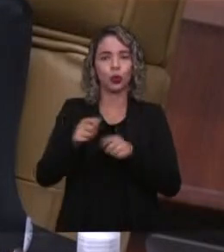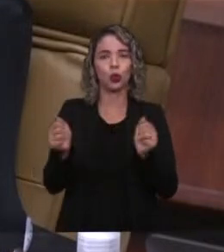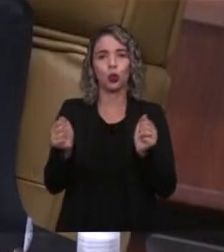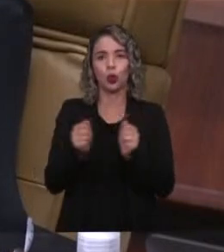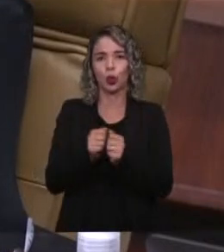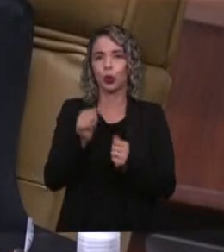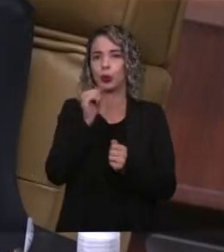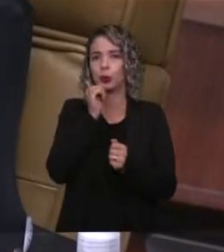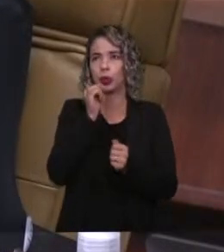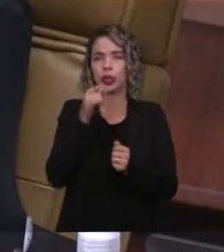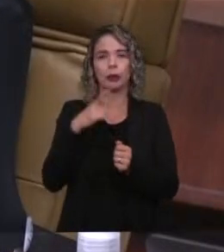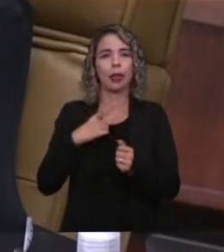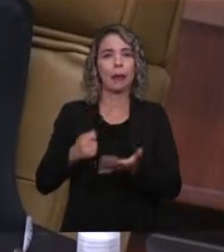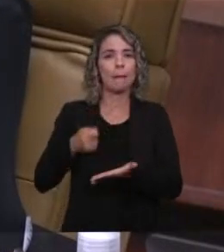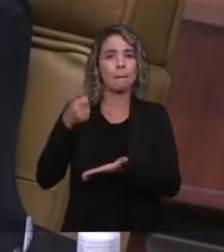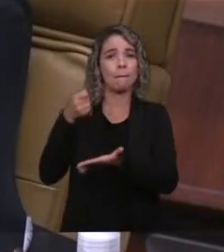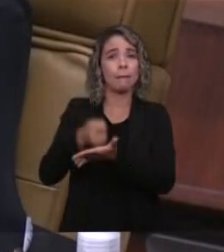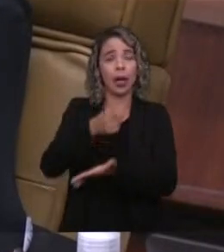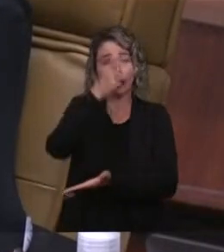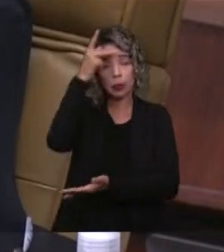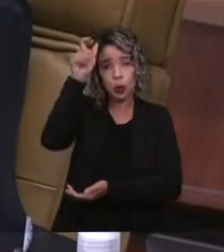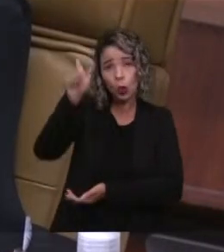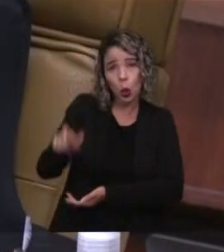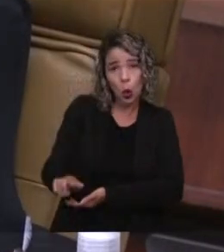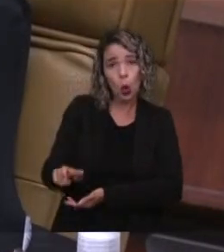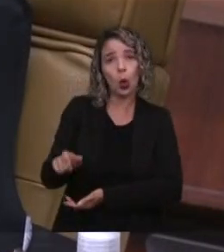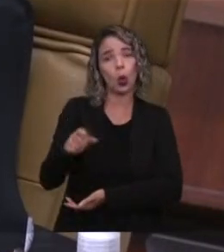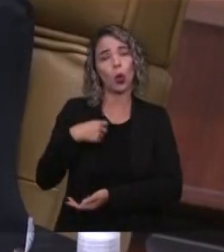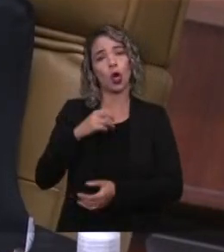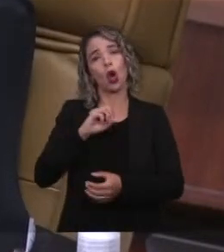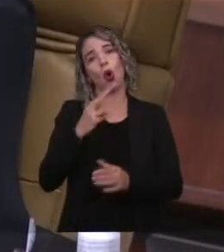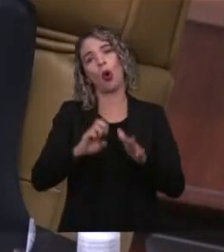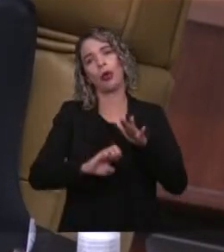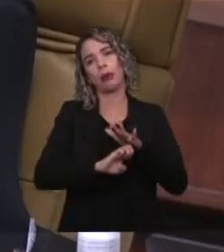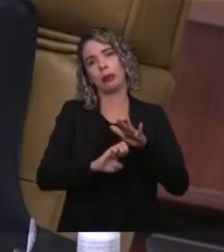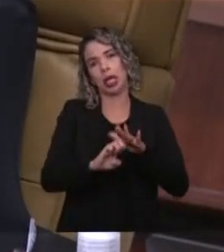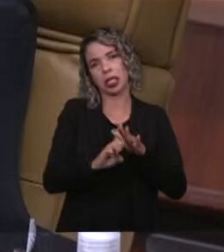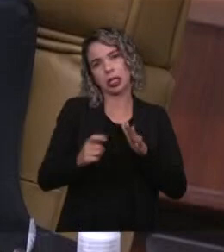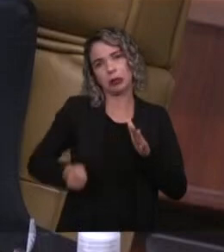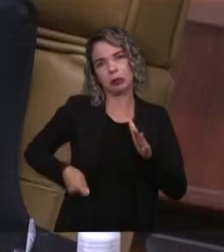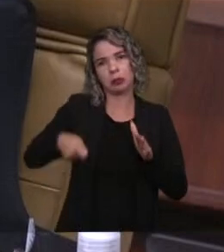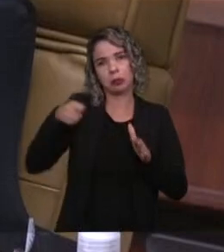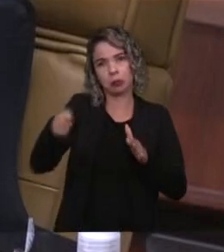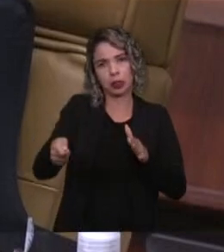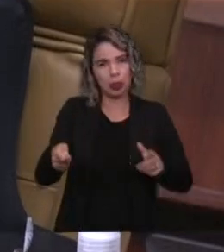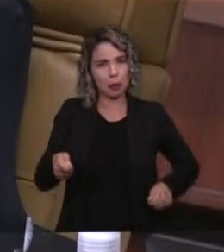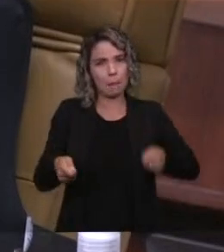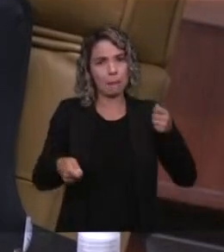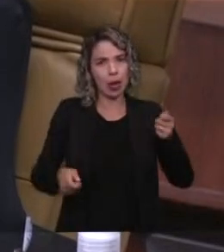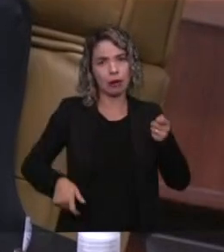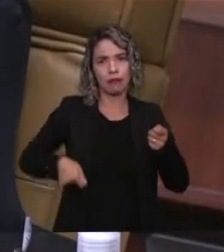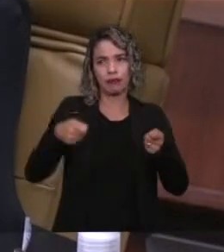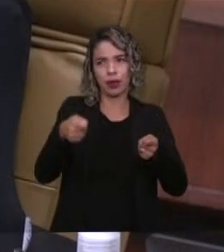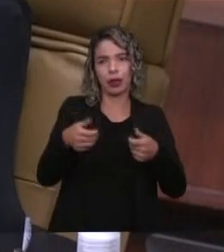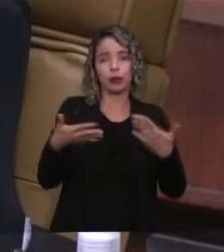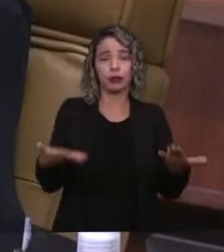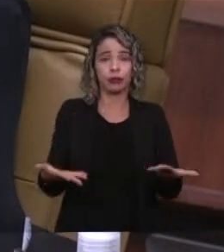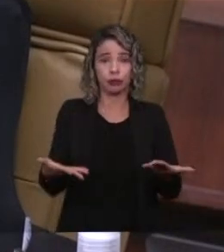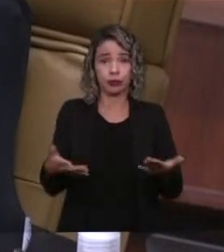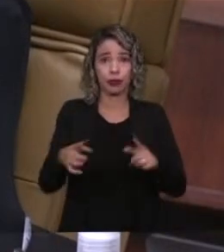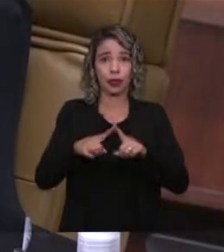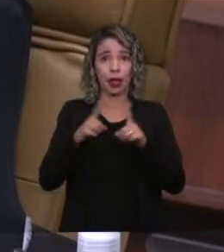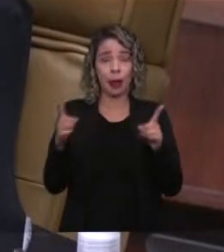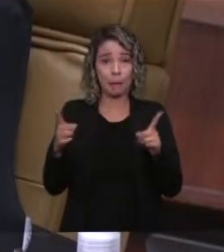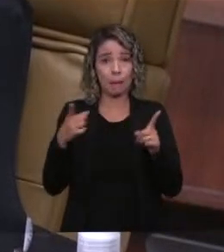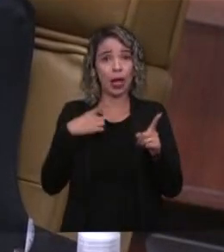através de interpostas pessoas físicas ou jurídicas. Ademais, há que se ressaltar que no delito